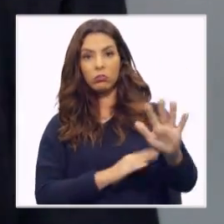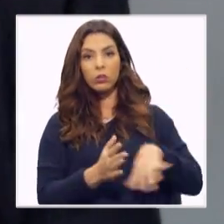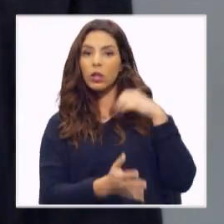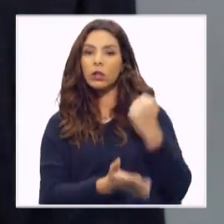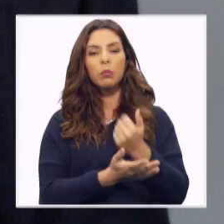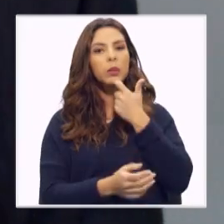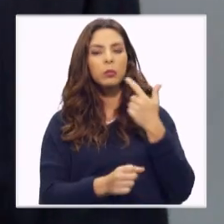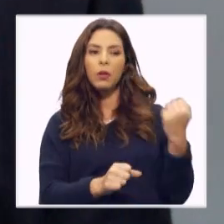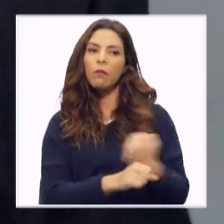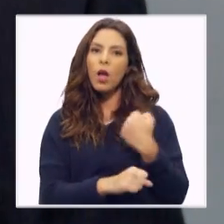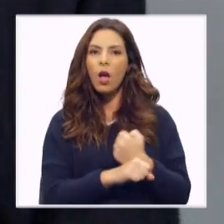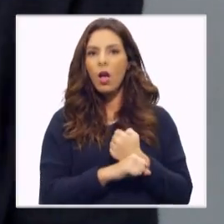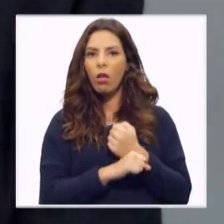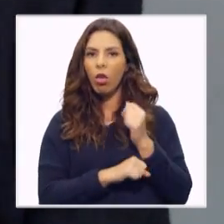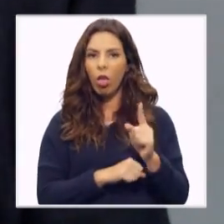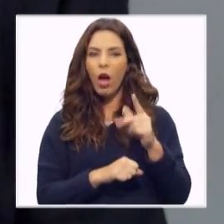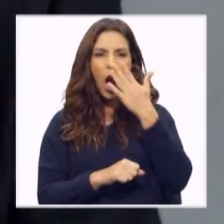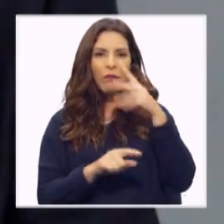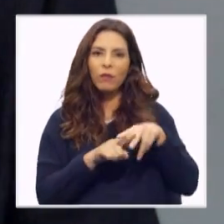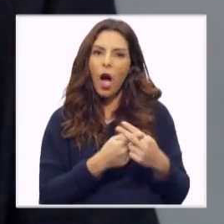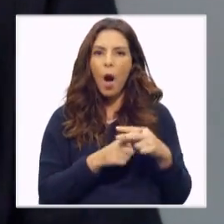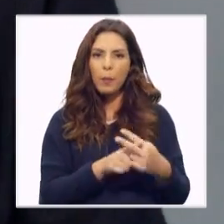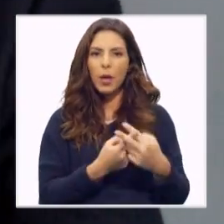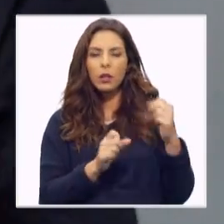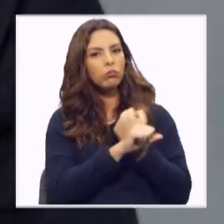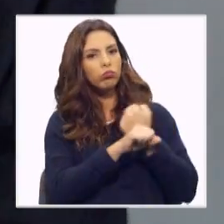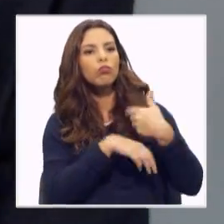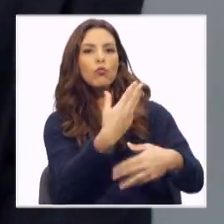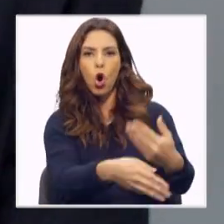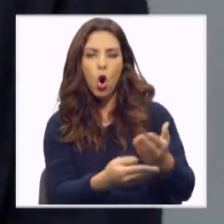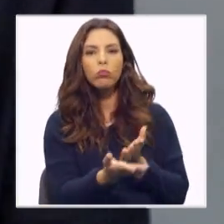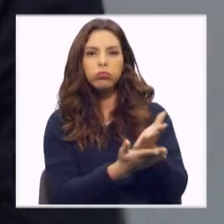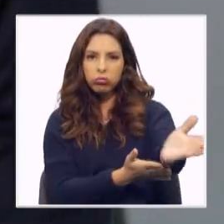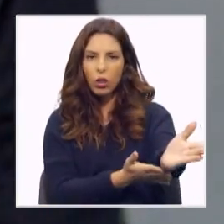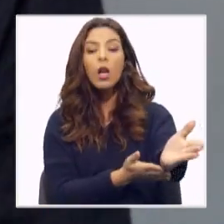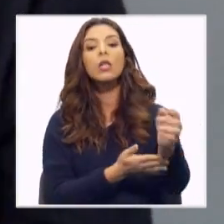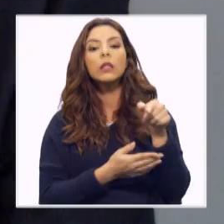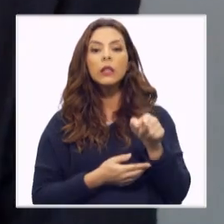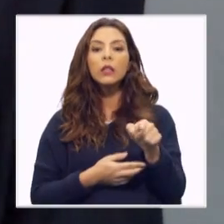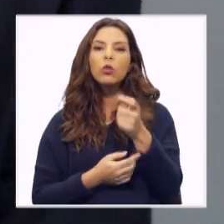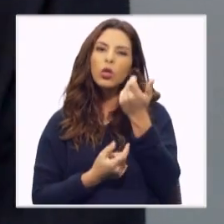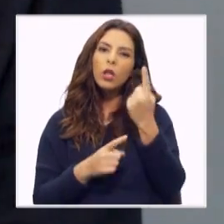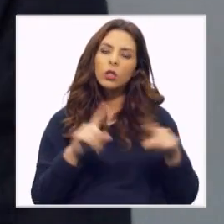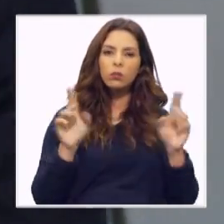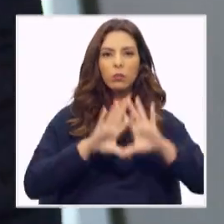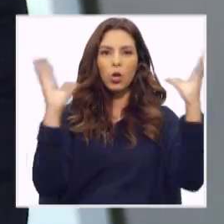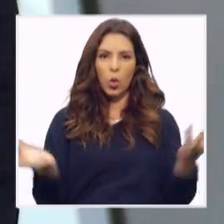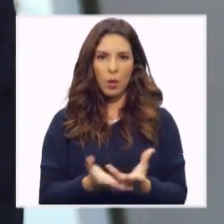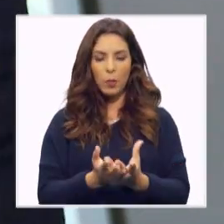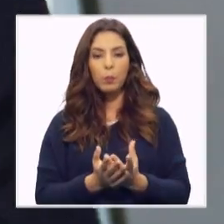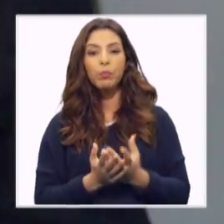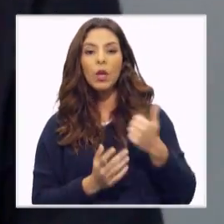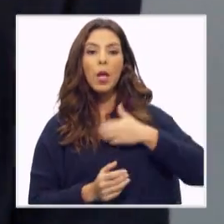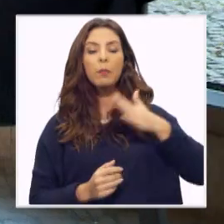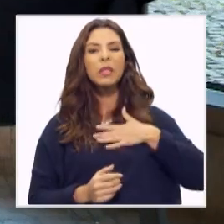seja simplesmente uma ferramenta que permite que a atividade que era feita antes continue a ser feita da mesma maneira, mas agora de uma